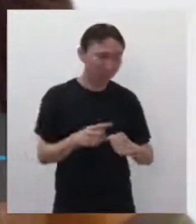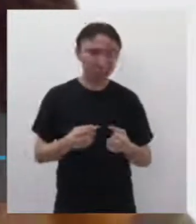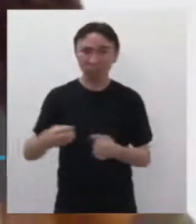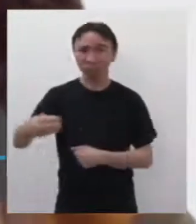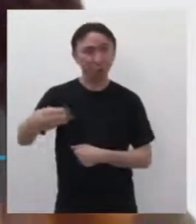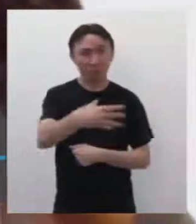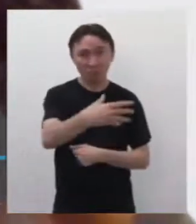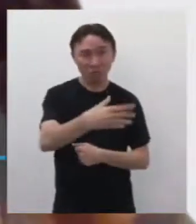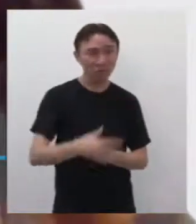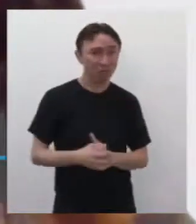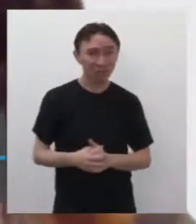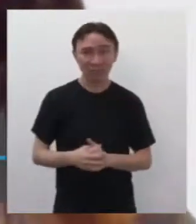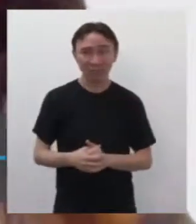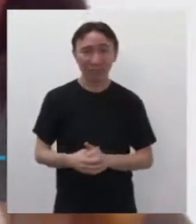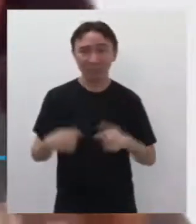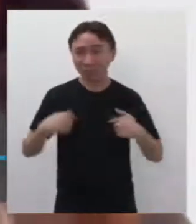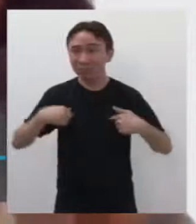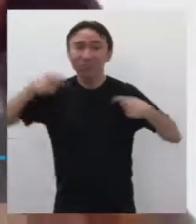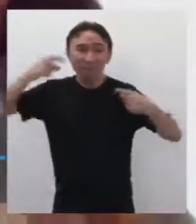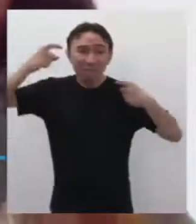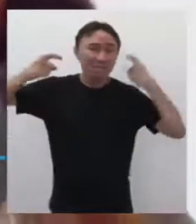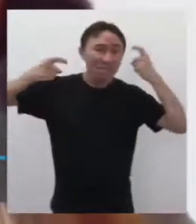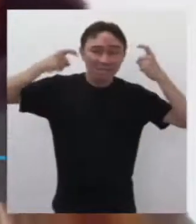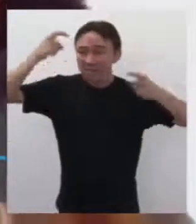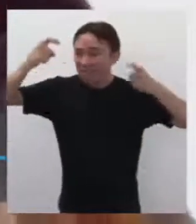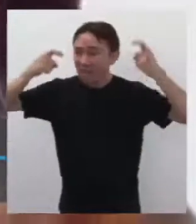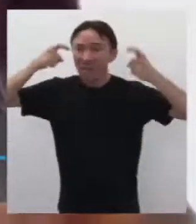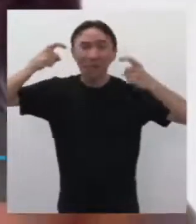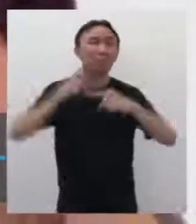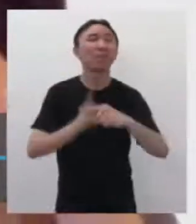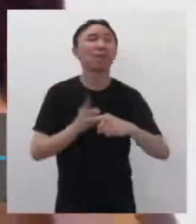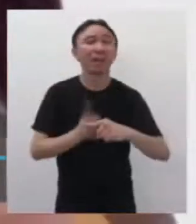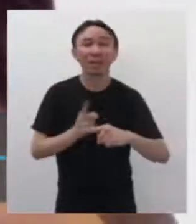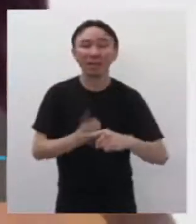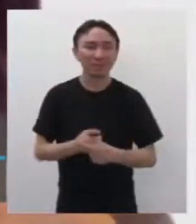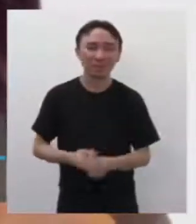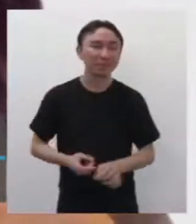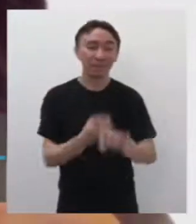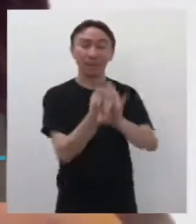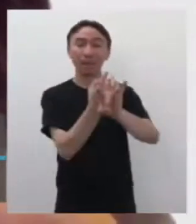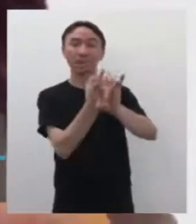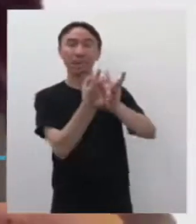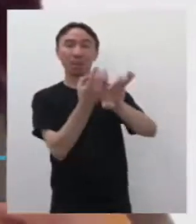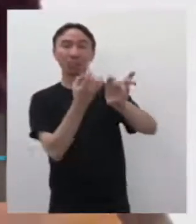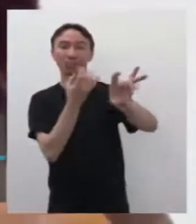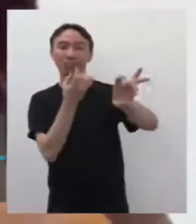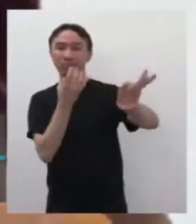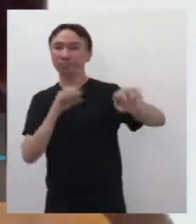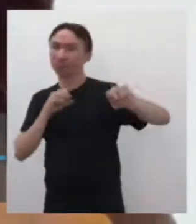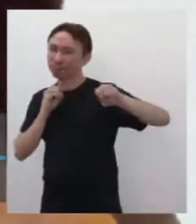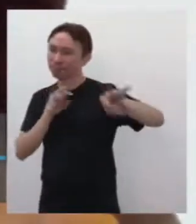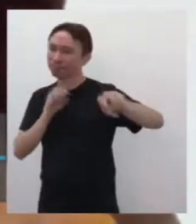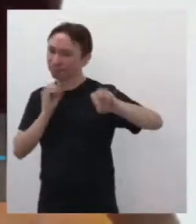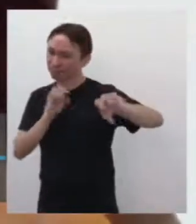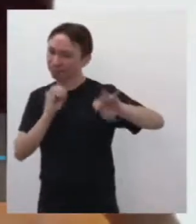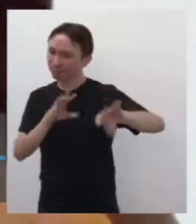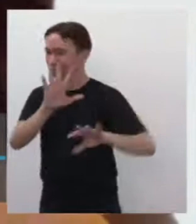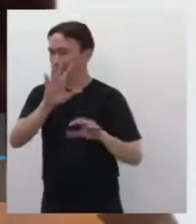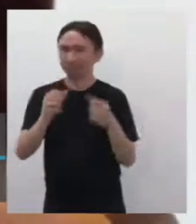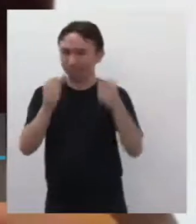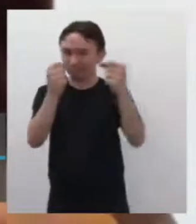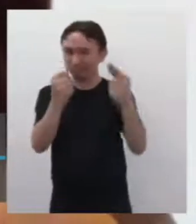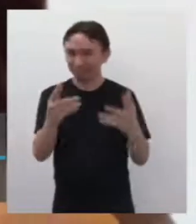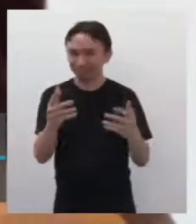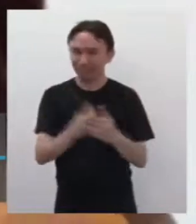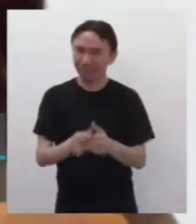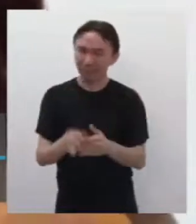preocupação muito grande. Por quê? Porque uma aula remota, né? O que acontece? Voltando aqui um passinho atrás, aonde eu estava, a gente